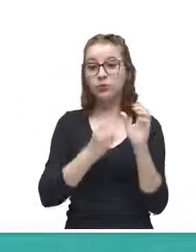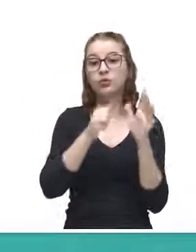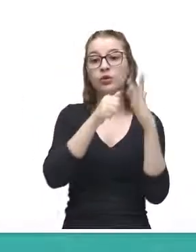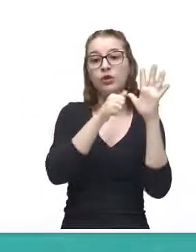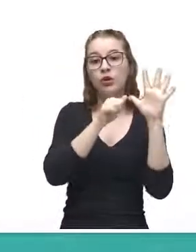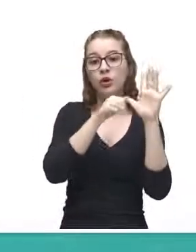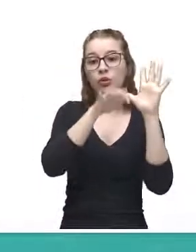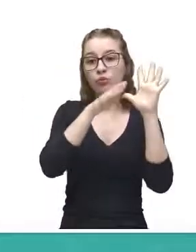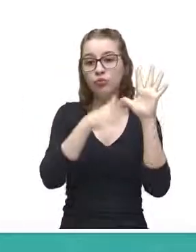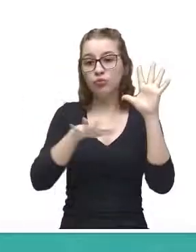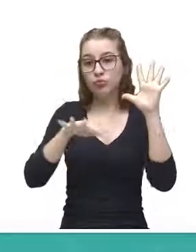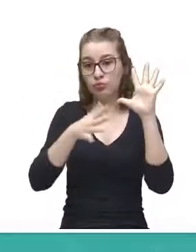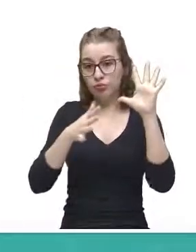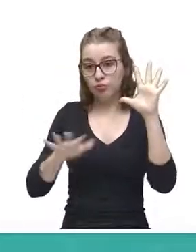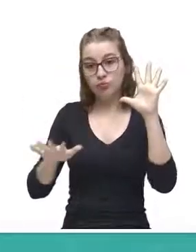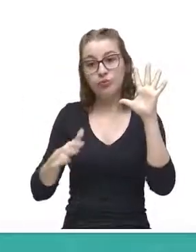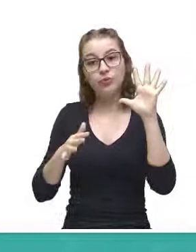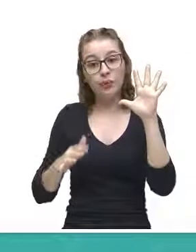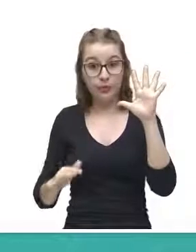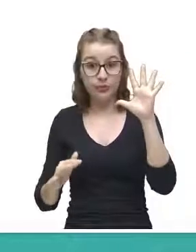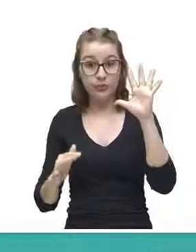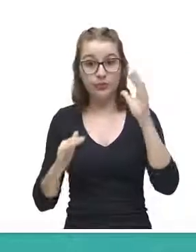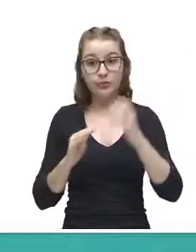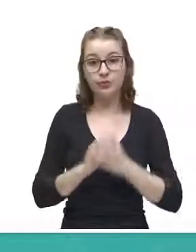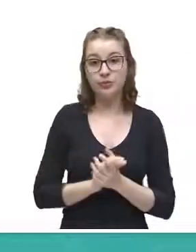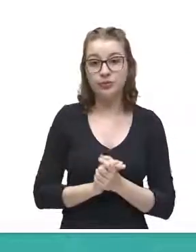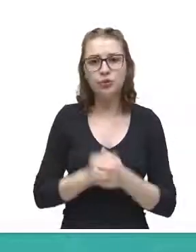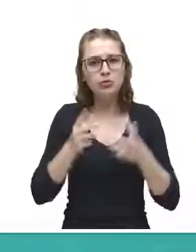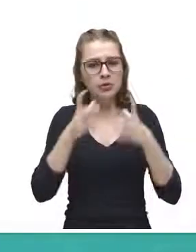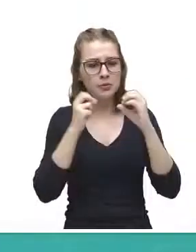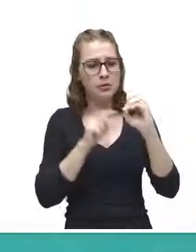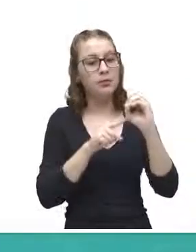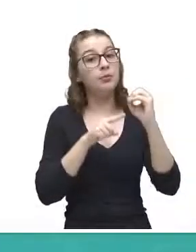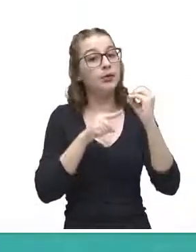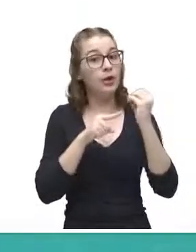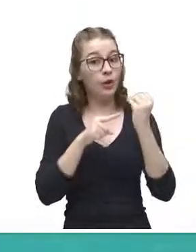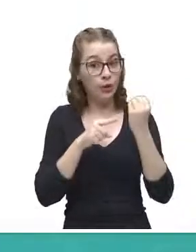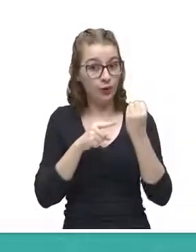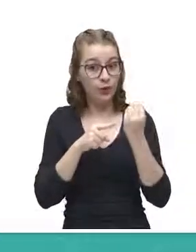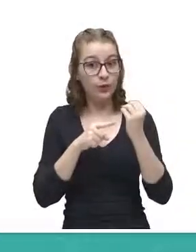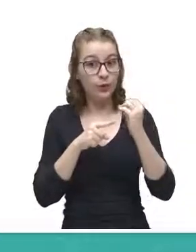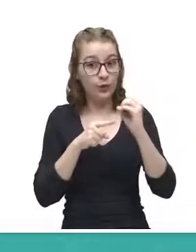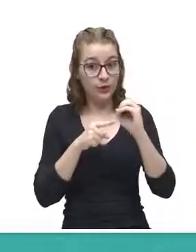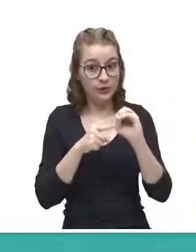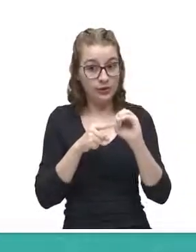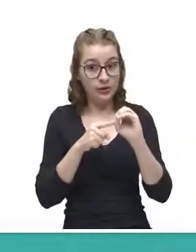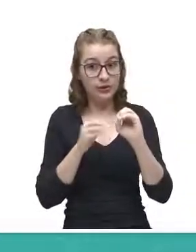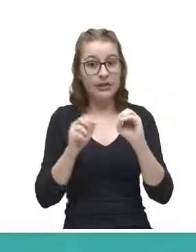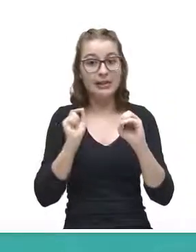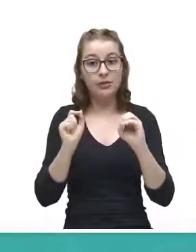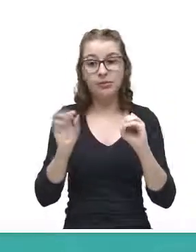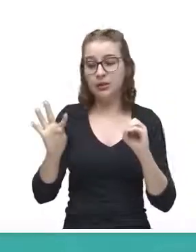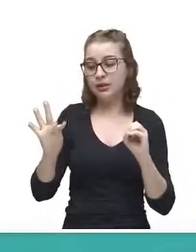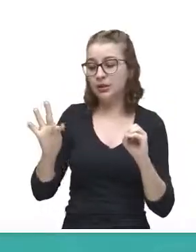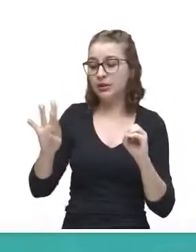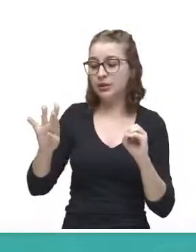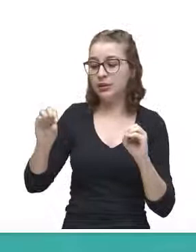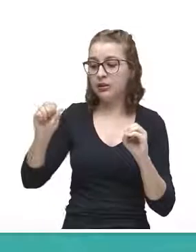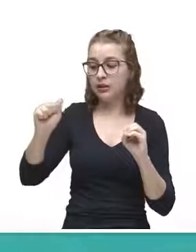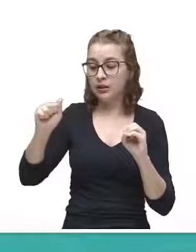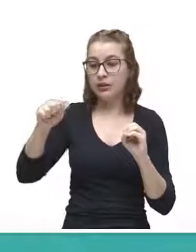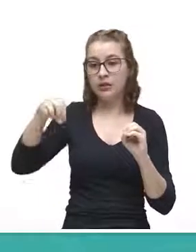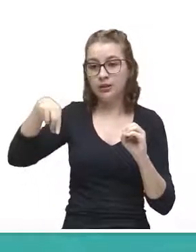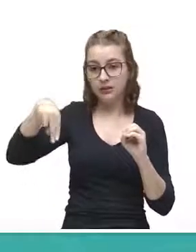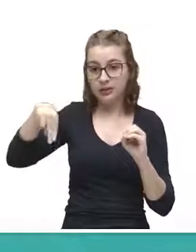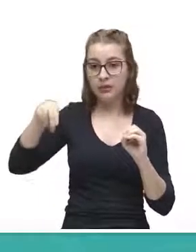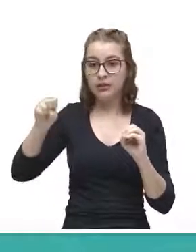tudo isso é refletido através desse movimento de rotação, junto com o movimento de translação, porque não param, tá